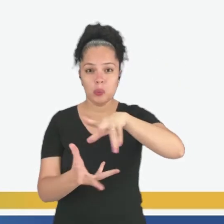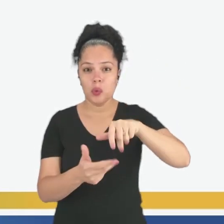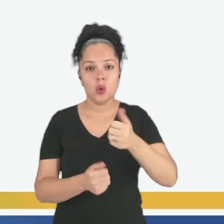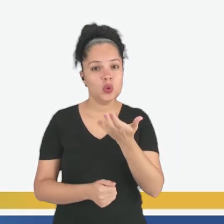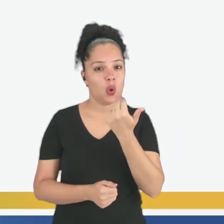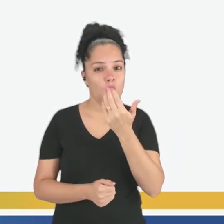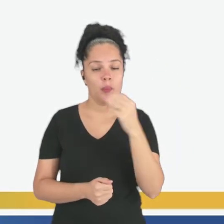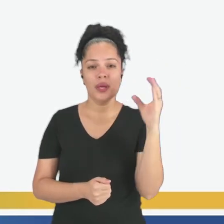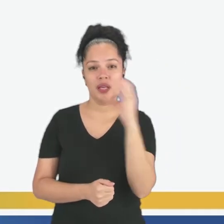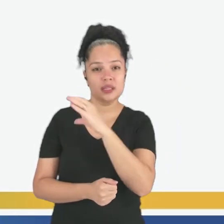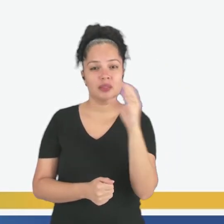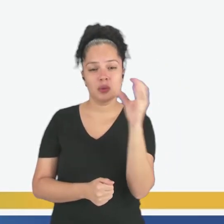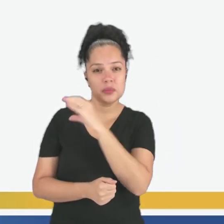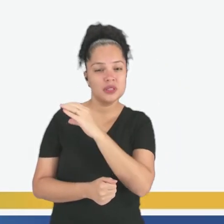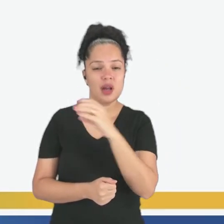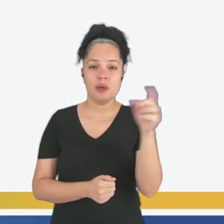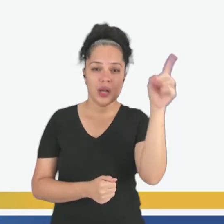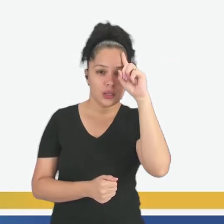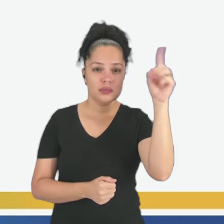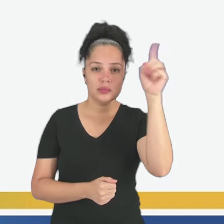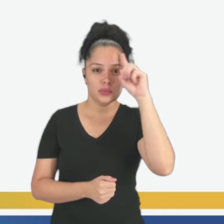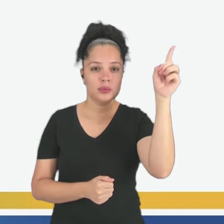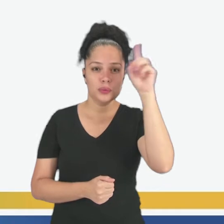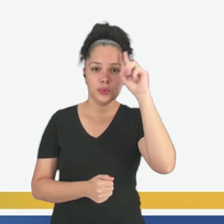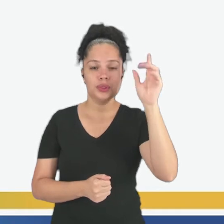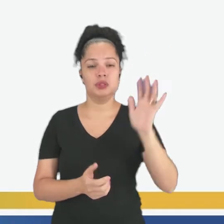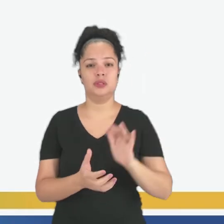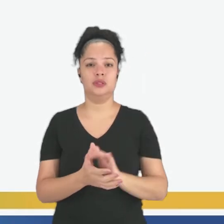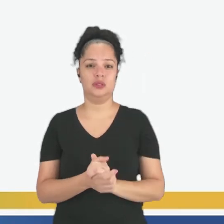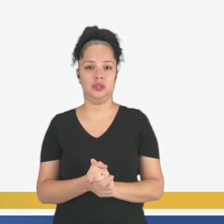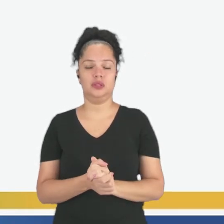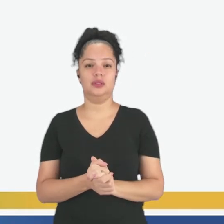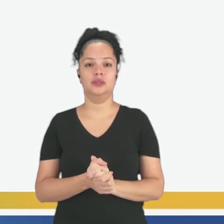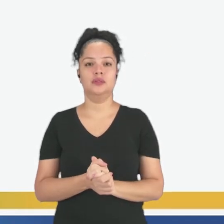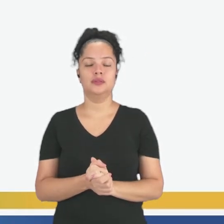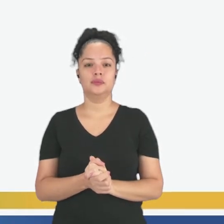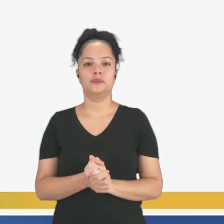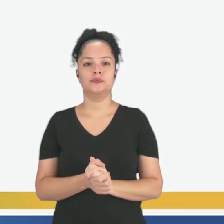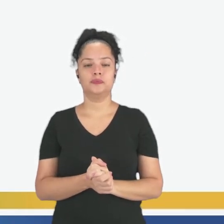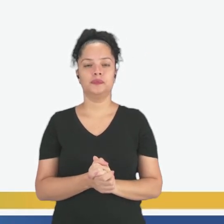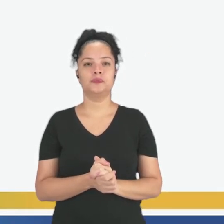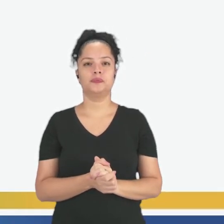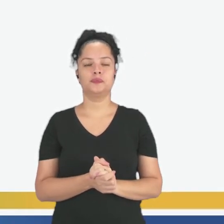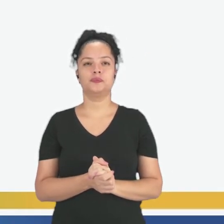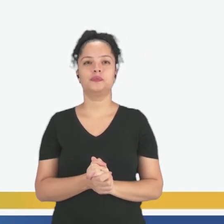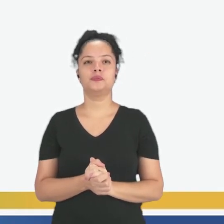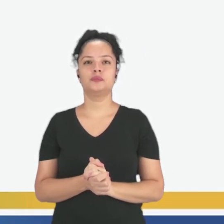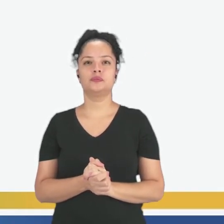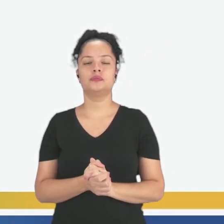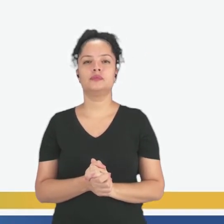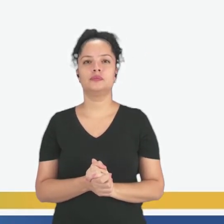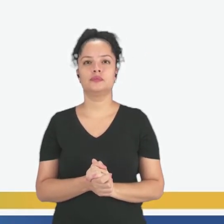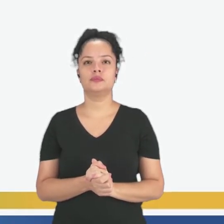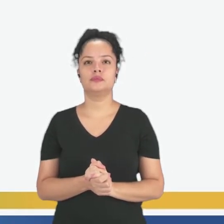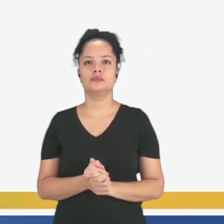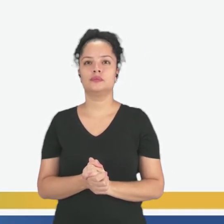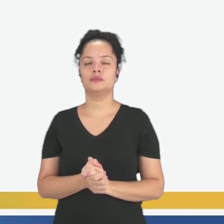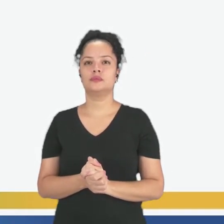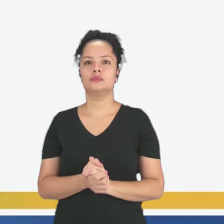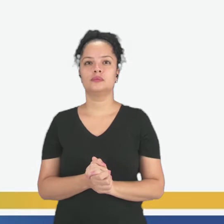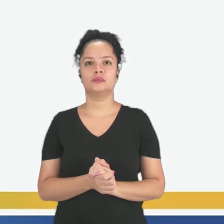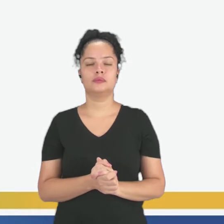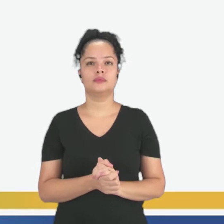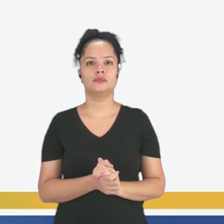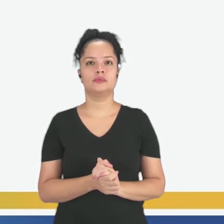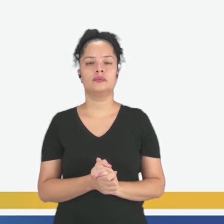junk food numa base diária. Every fifth child in the world is overweight or